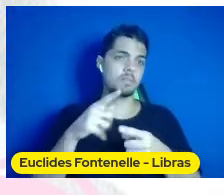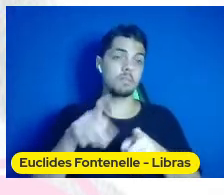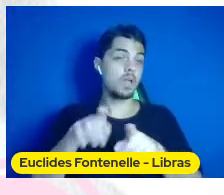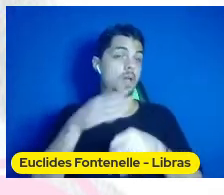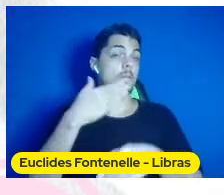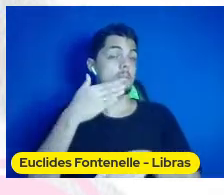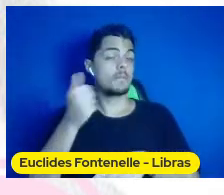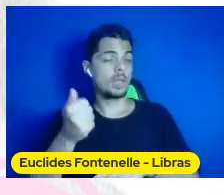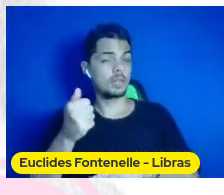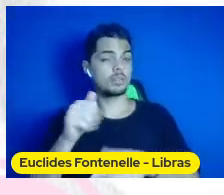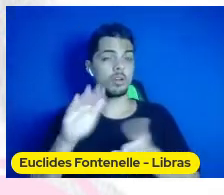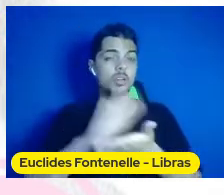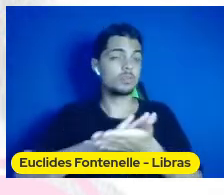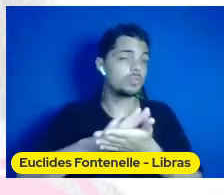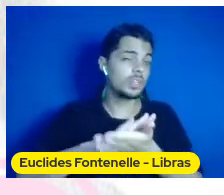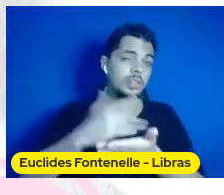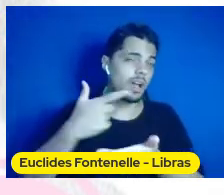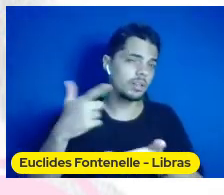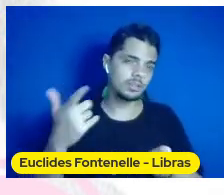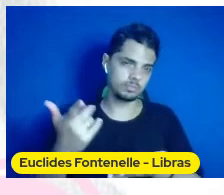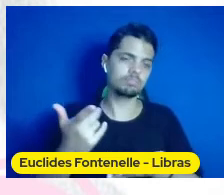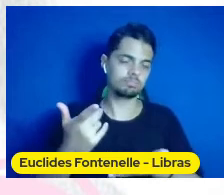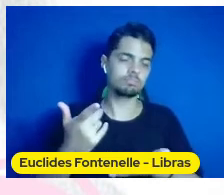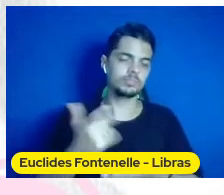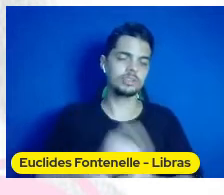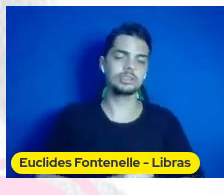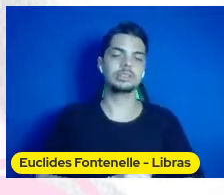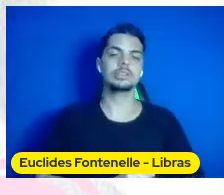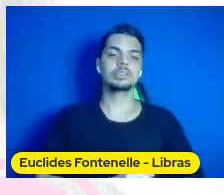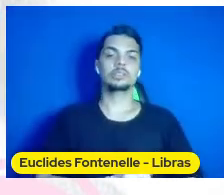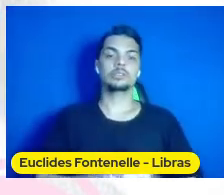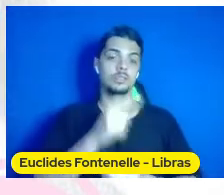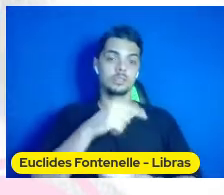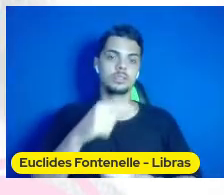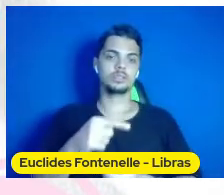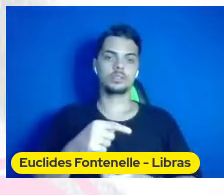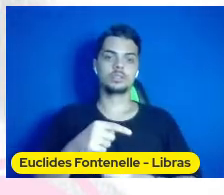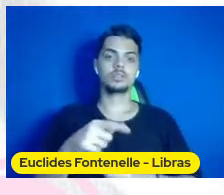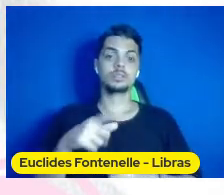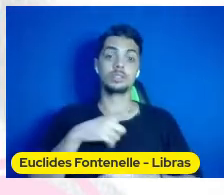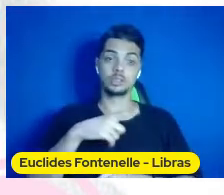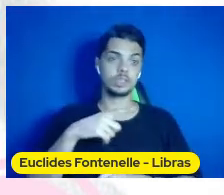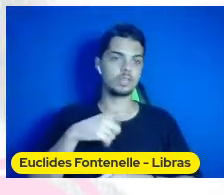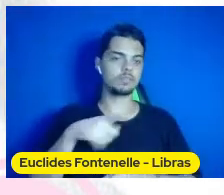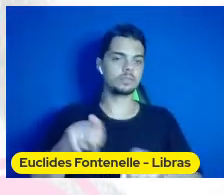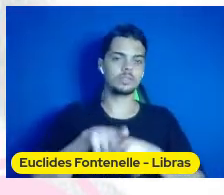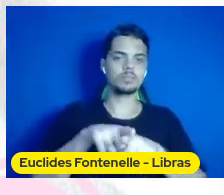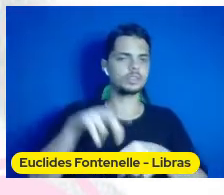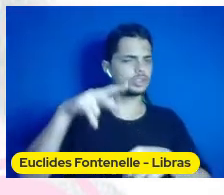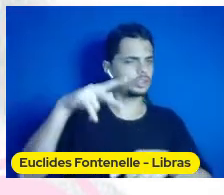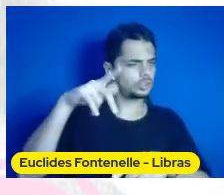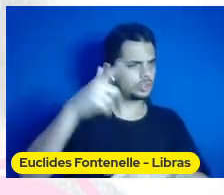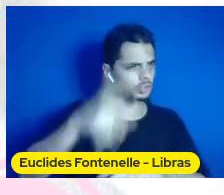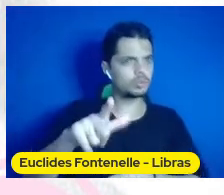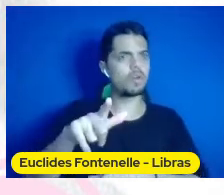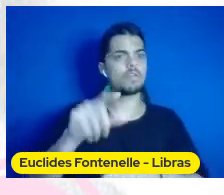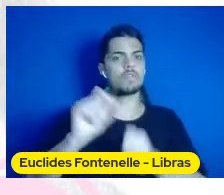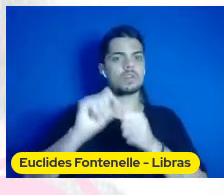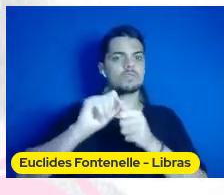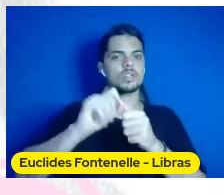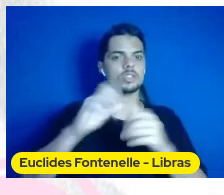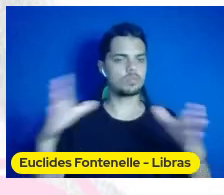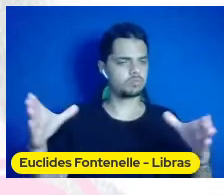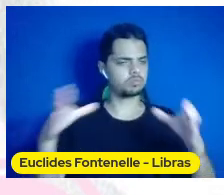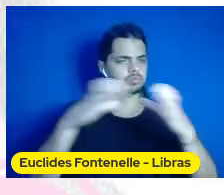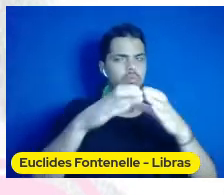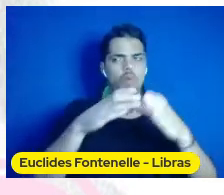tentou essa primeira campanha, mas também não desistiu, já que como missão a gente vai levar à frente de